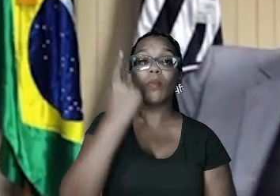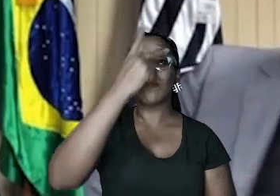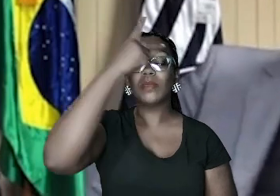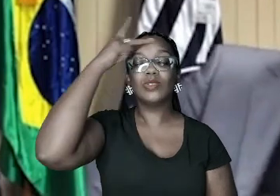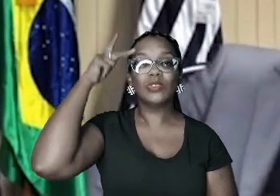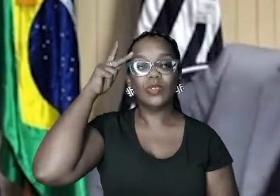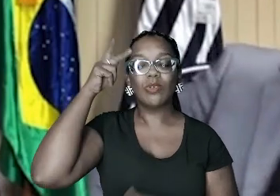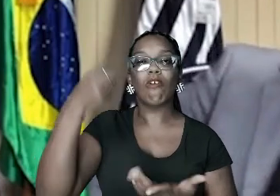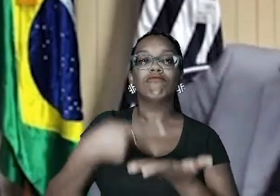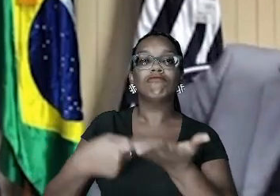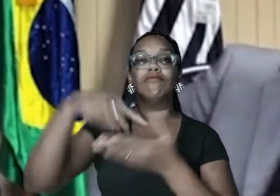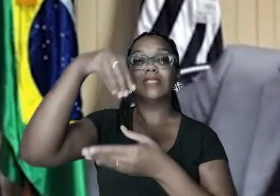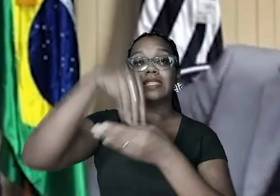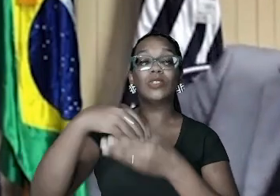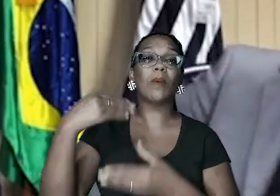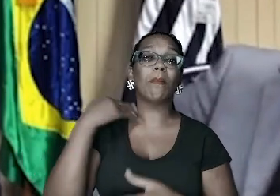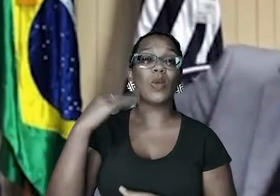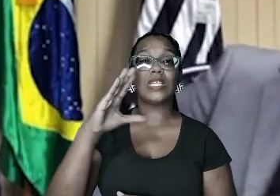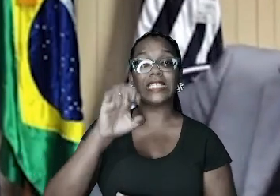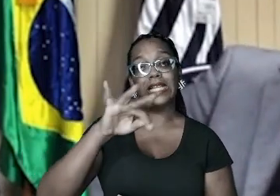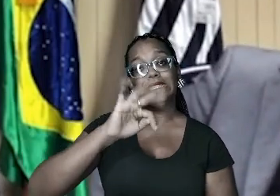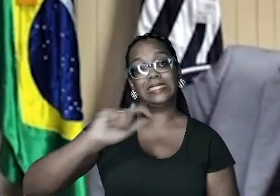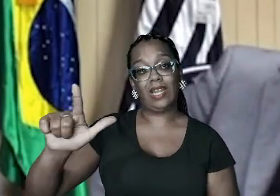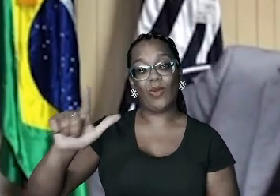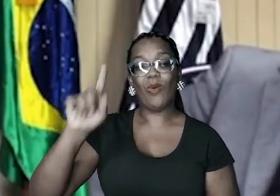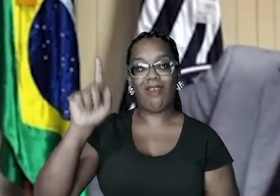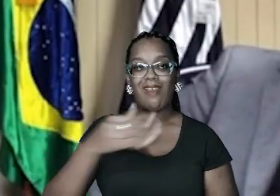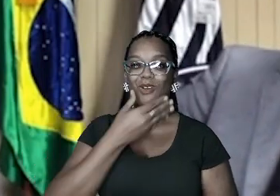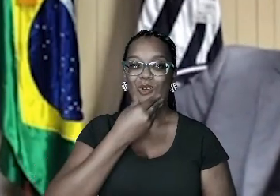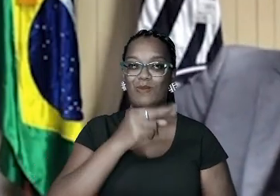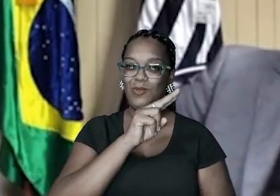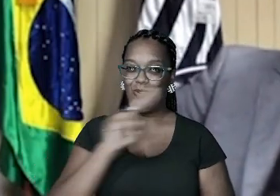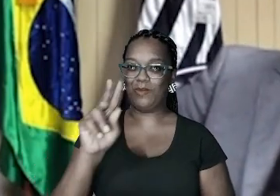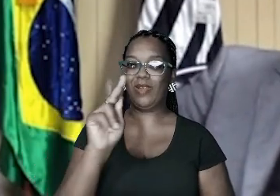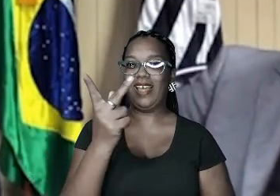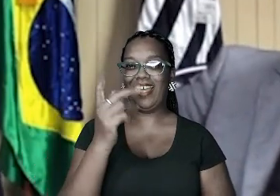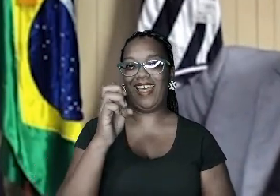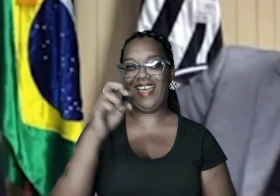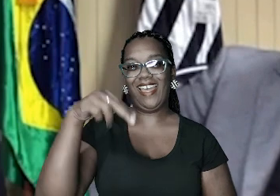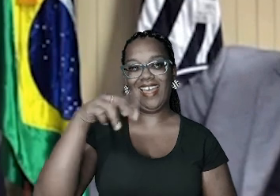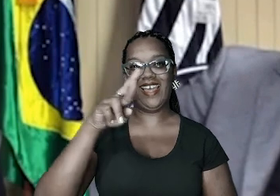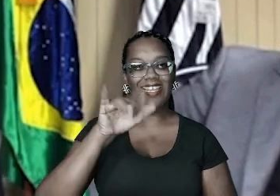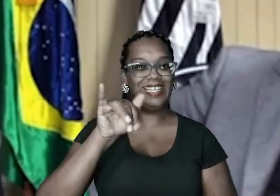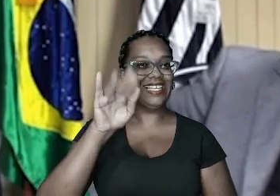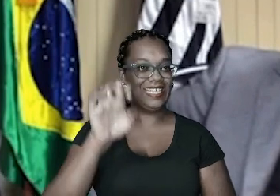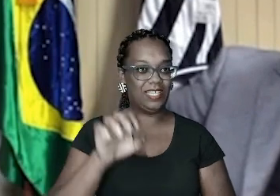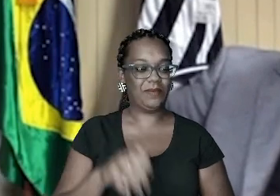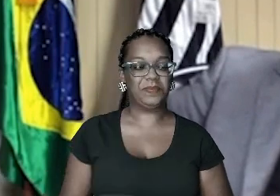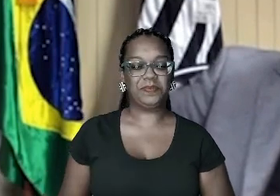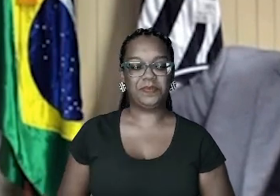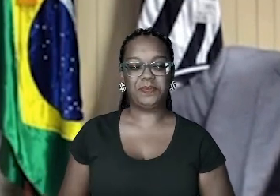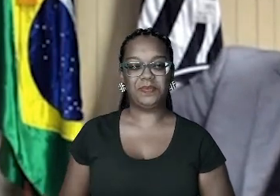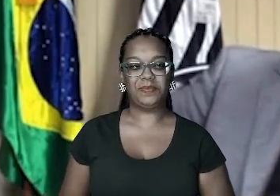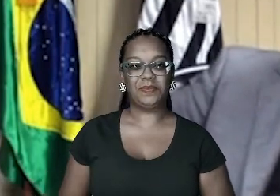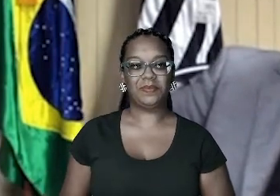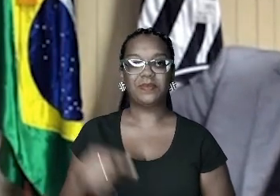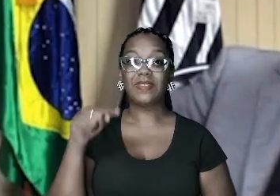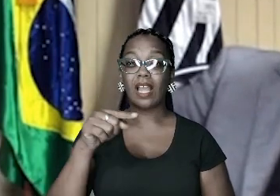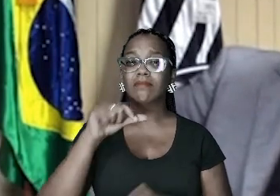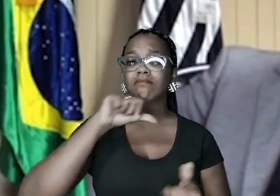aponto para cá porque nessa época um dos interlocutores que eu tinha no banco central era o Henrique Machado